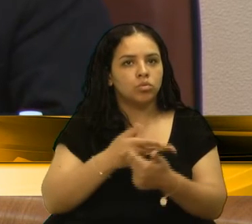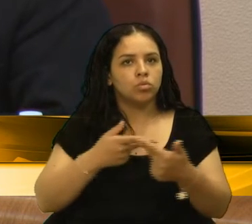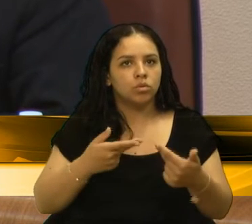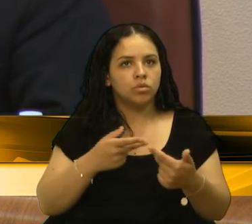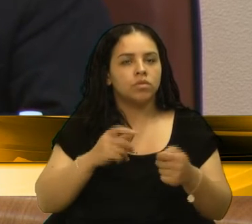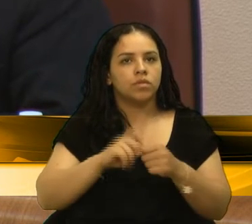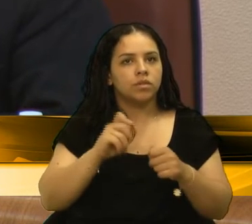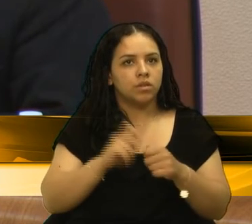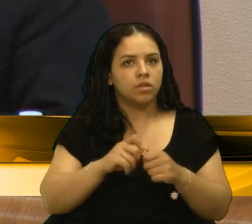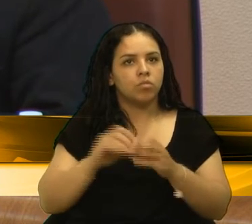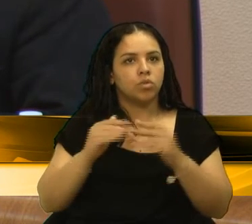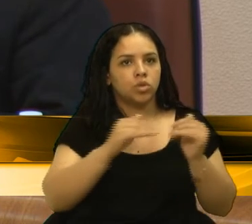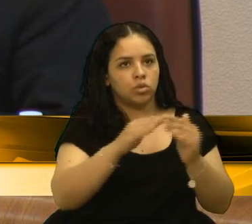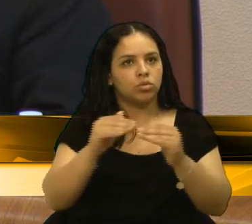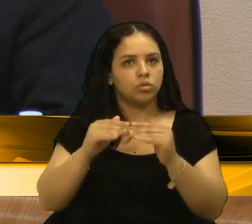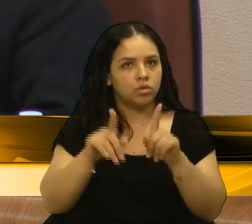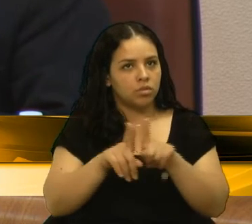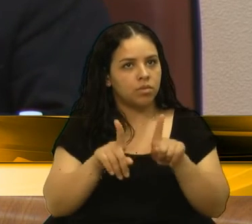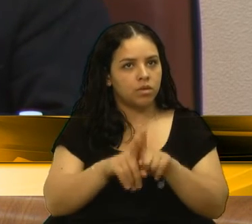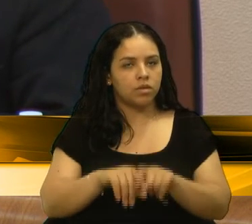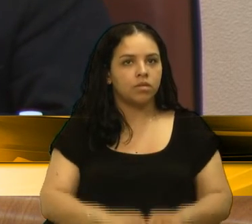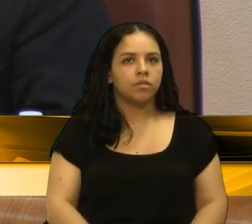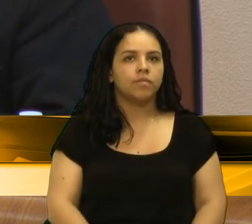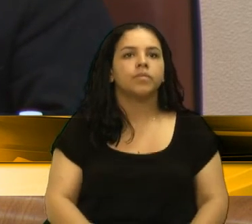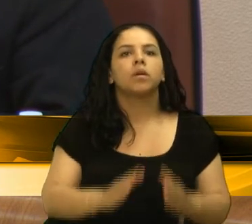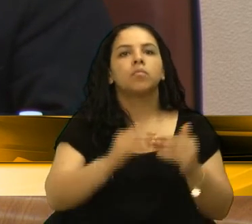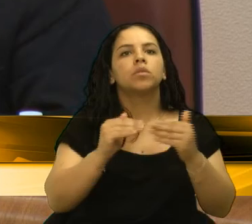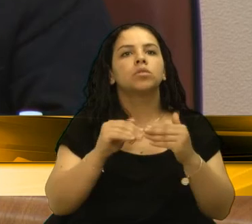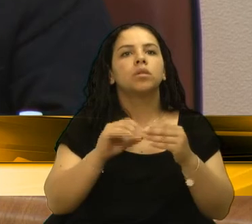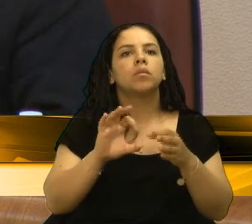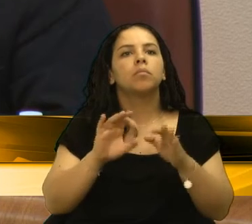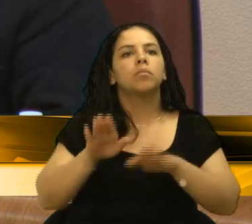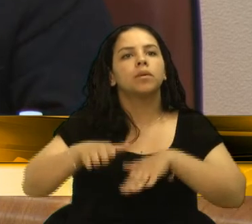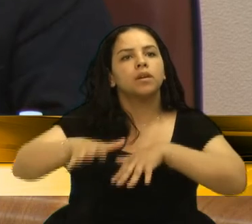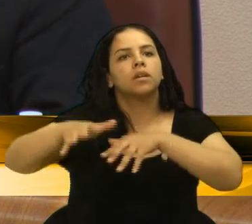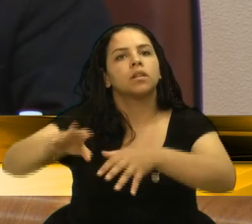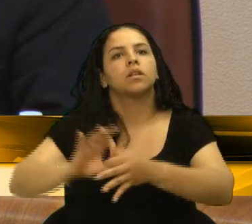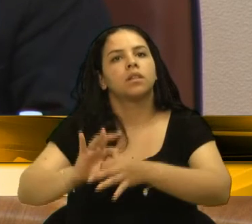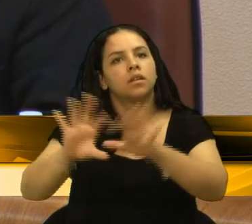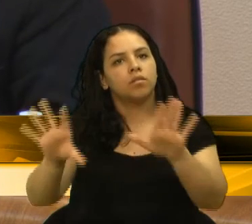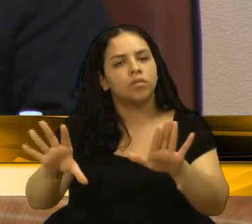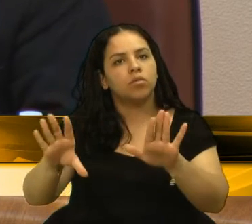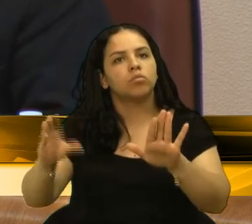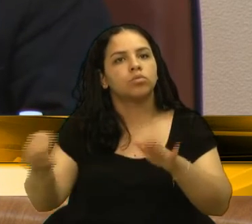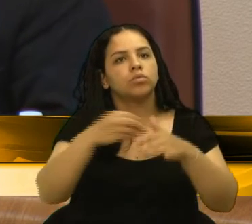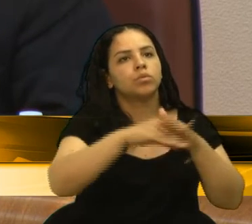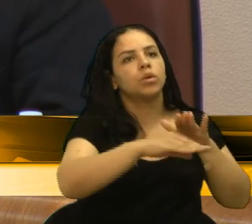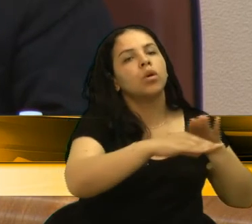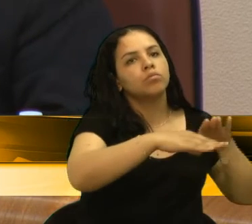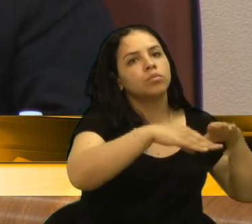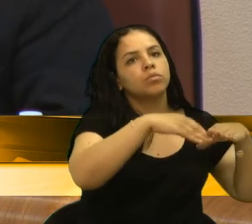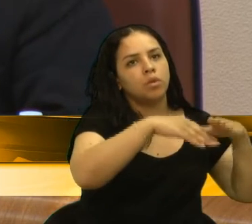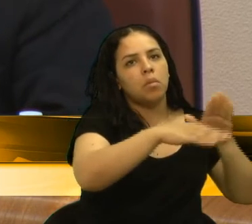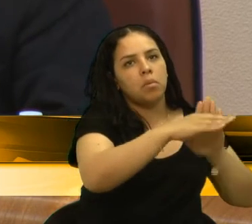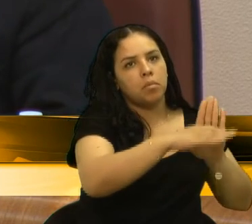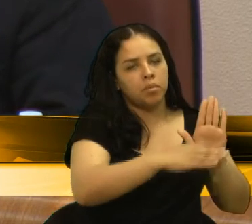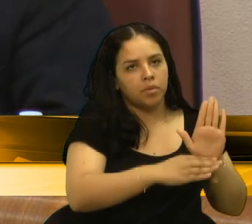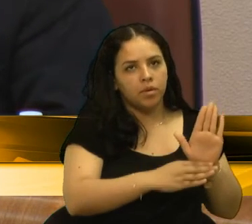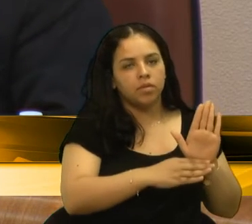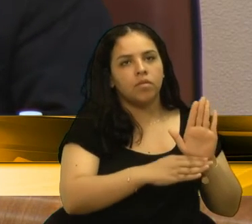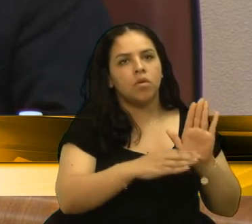são solicitados os eventos. A solicitação da parada livre foi feita em nível de protocolo, chegou à secretaria e foram solicitadas